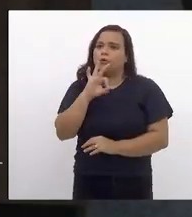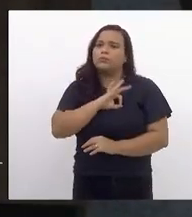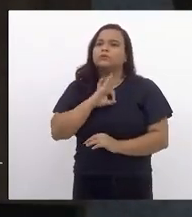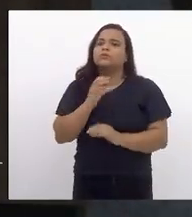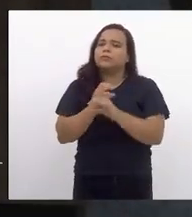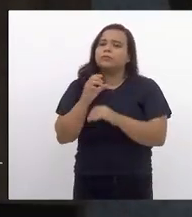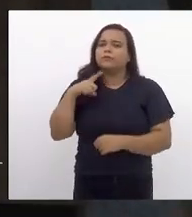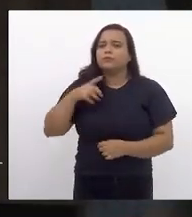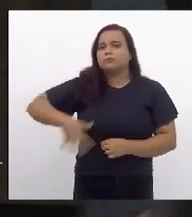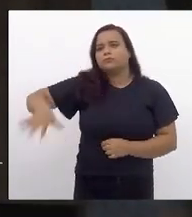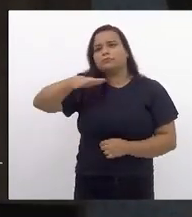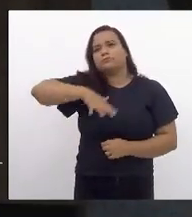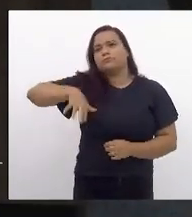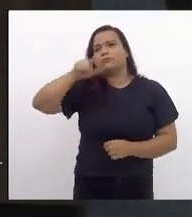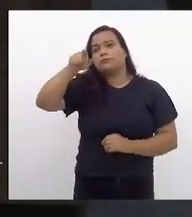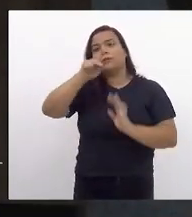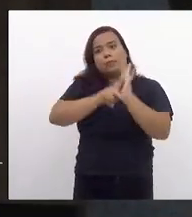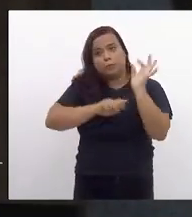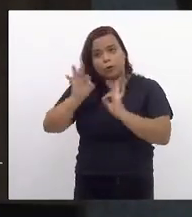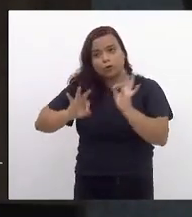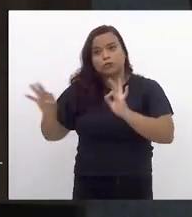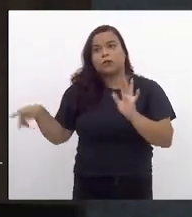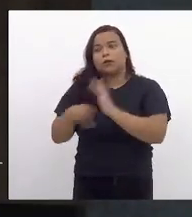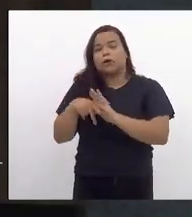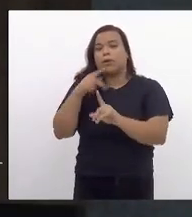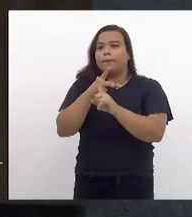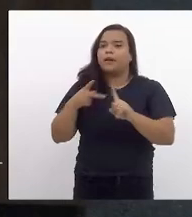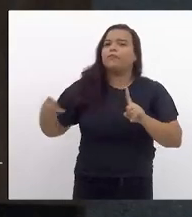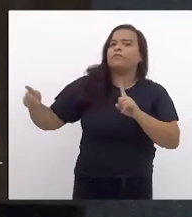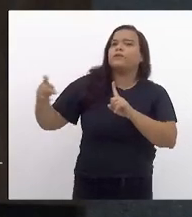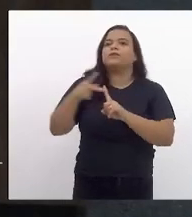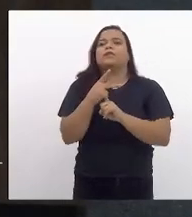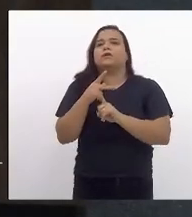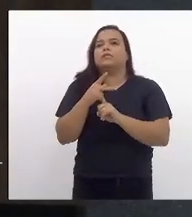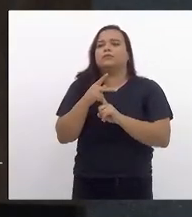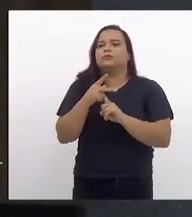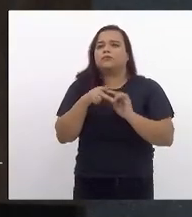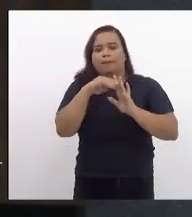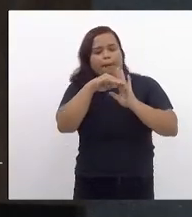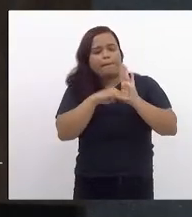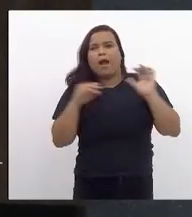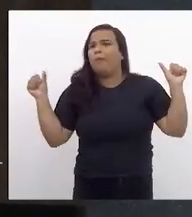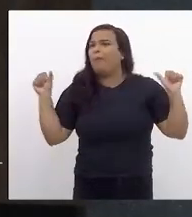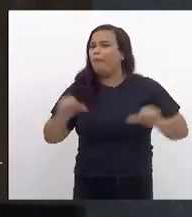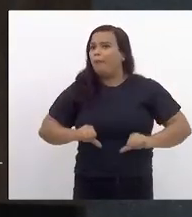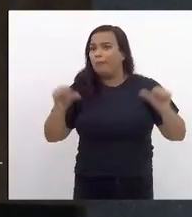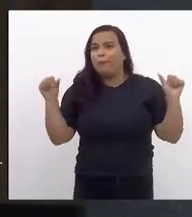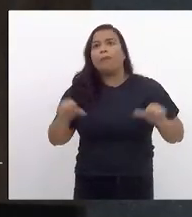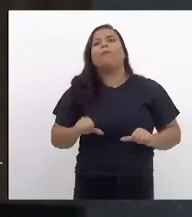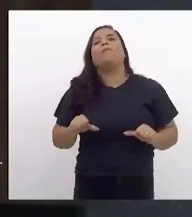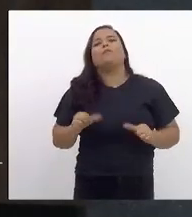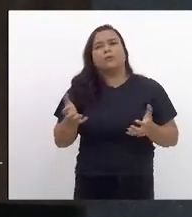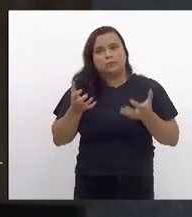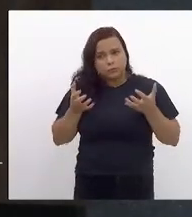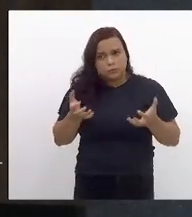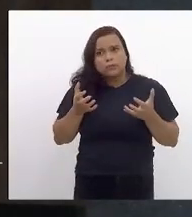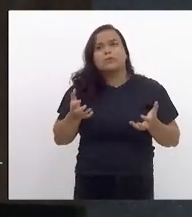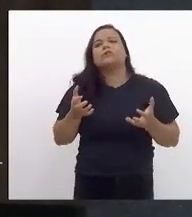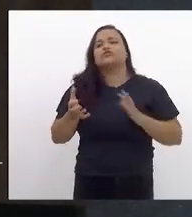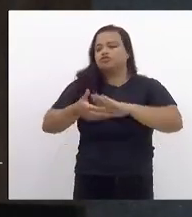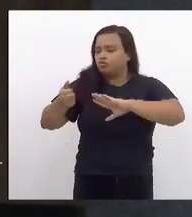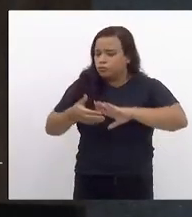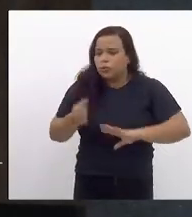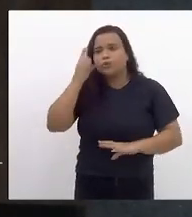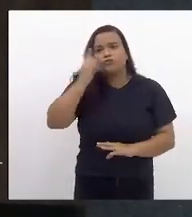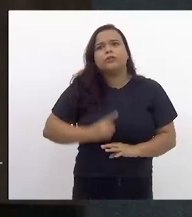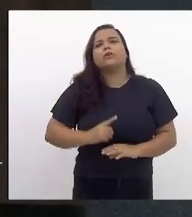civis. Esse projeto da Previdência veio muito ruim para a Polícia Civil, veio caçando direitos.